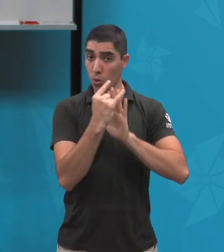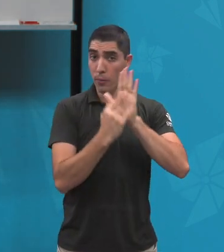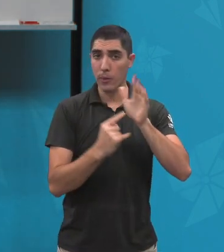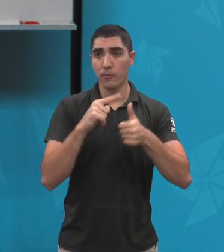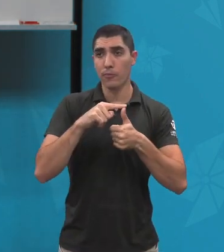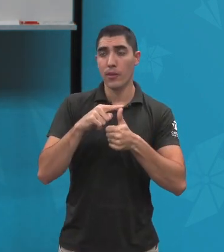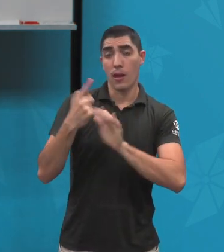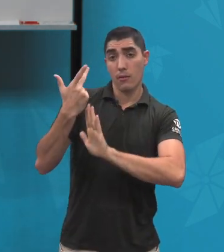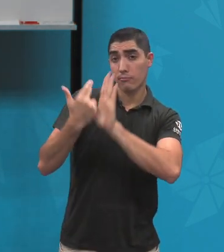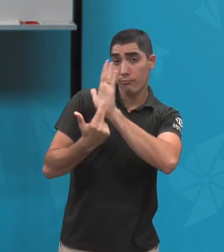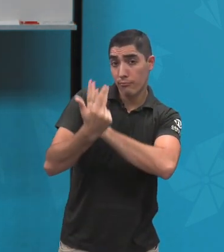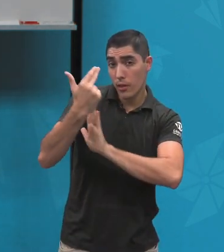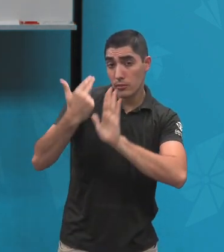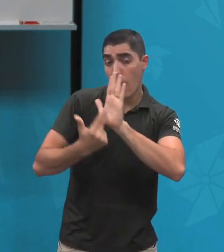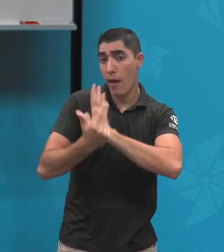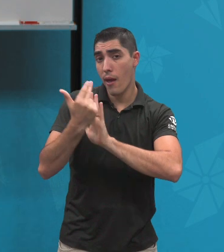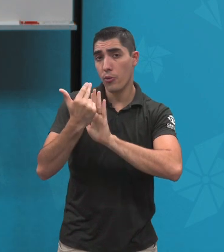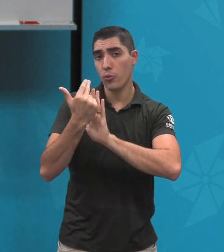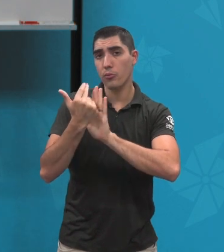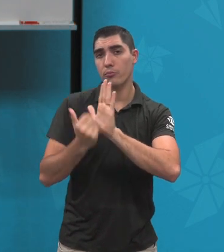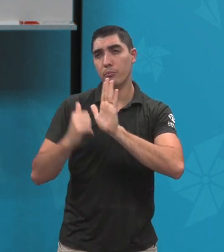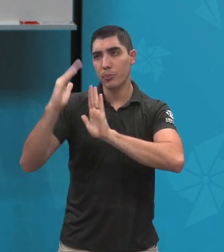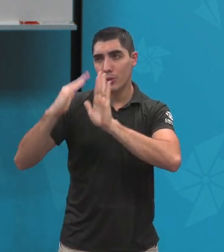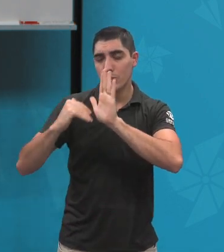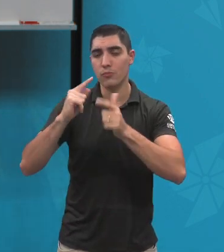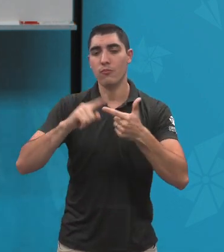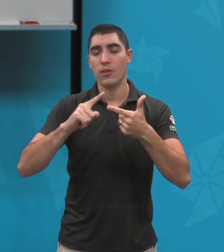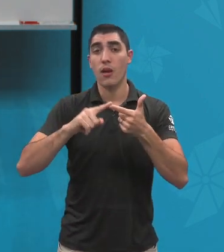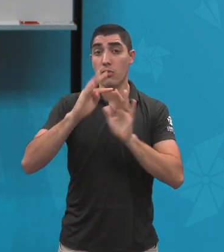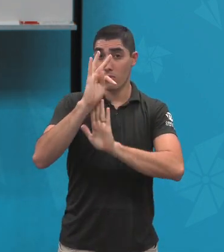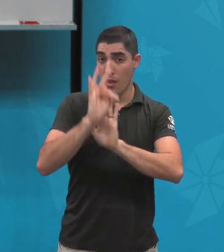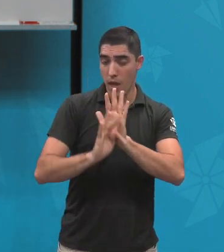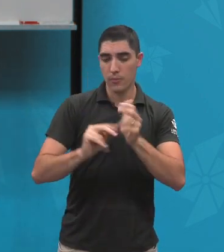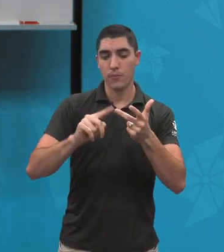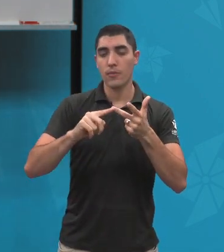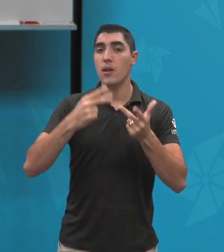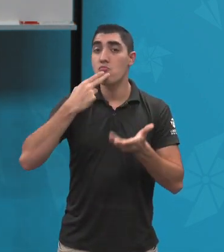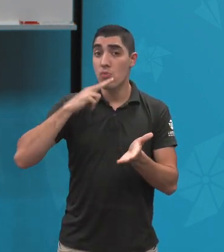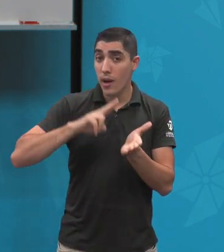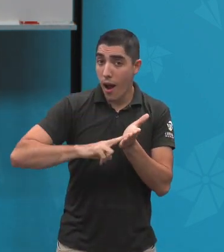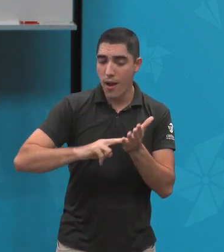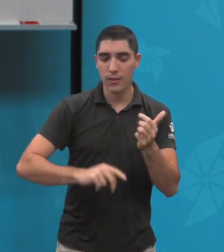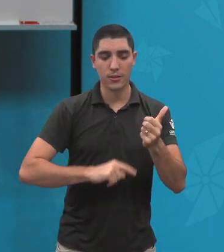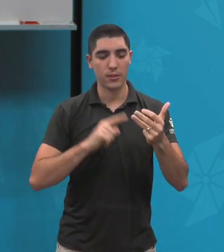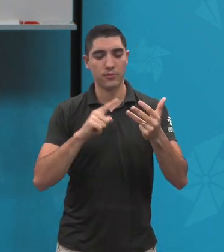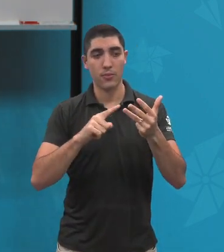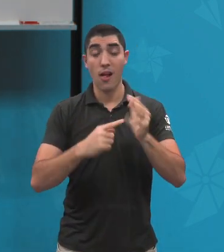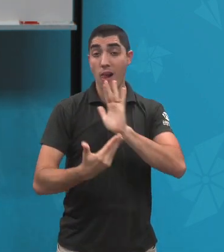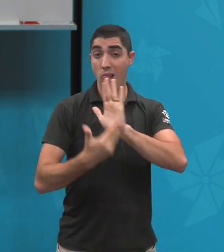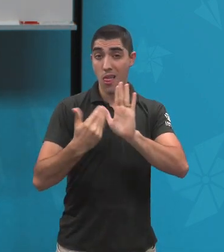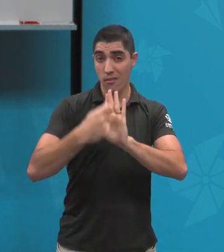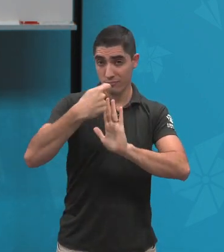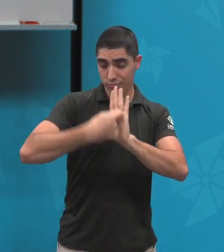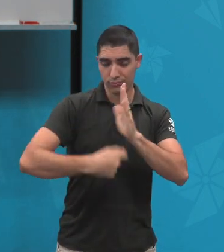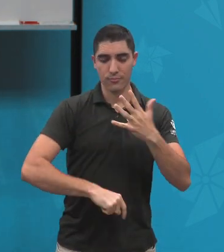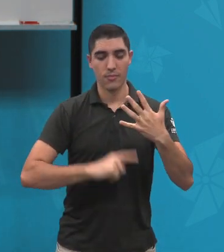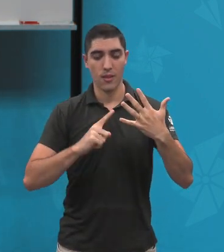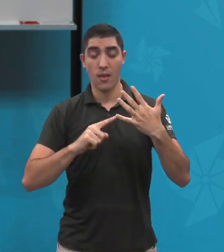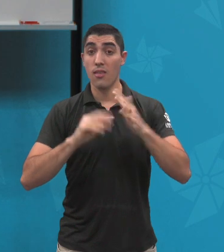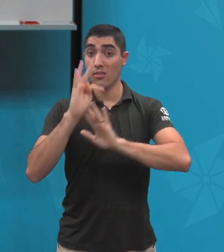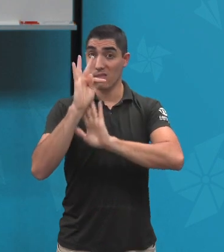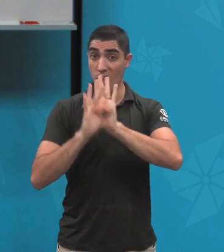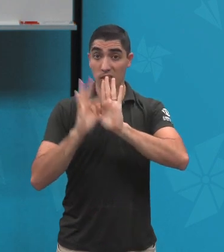Pintura, textos ficcionais, cartas, diários,